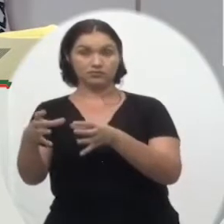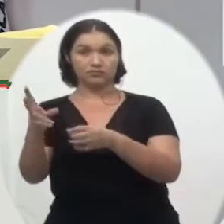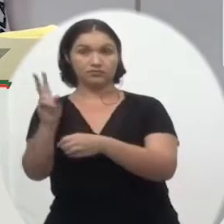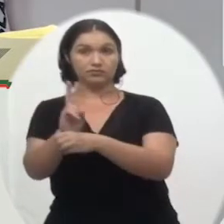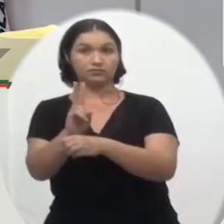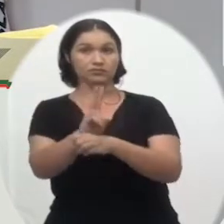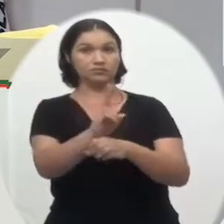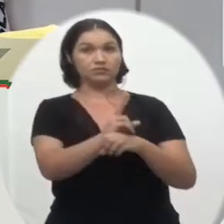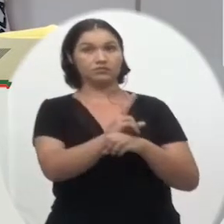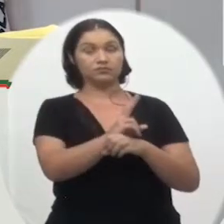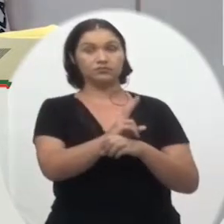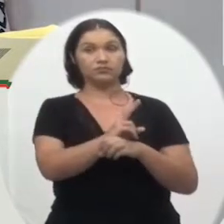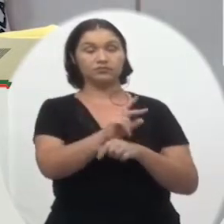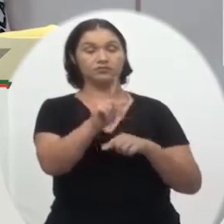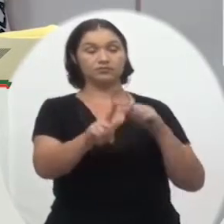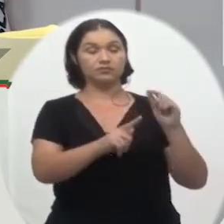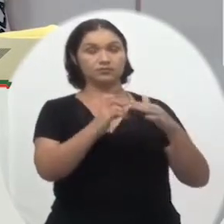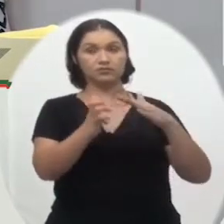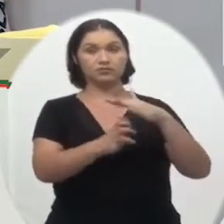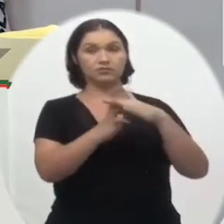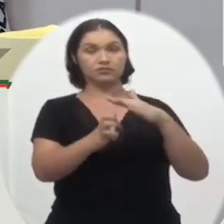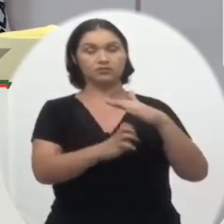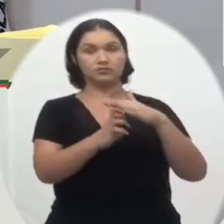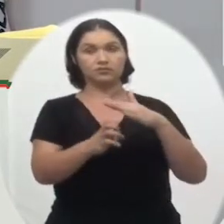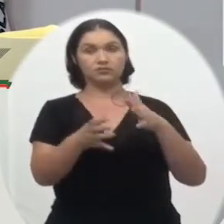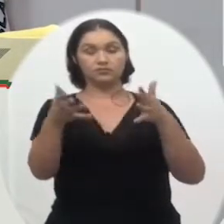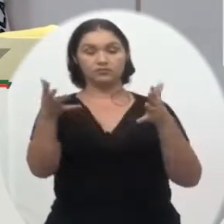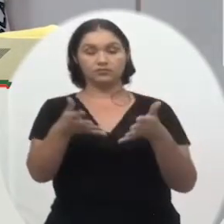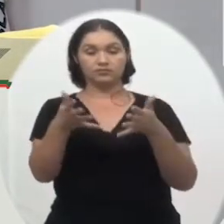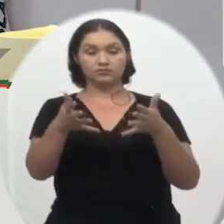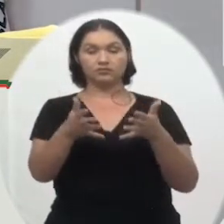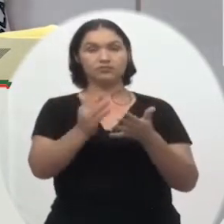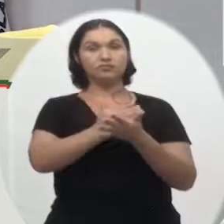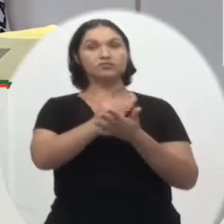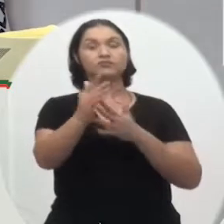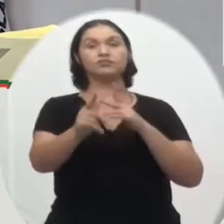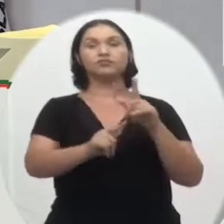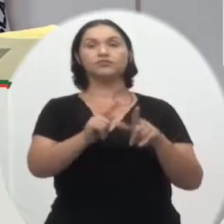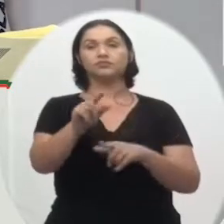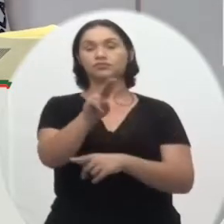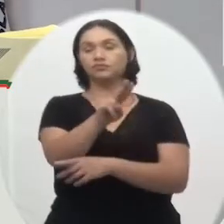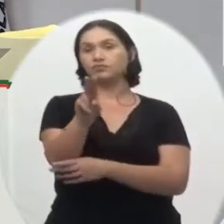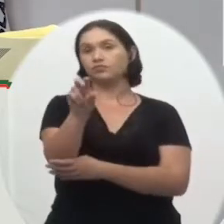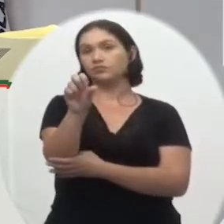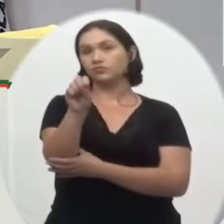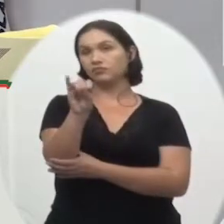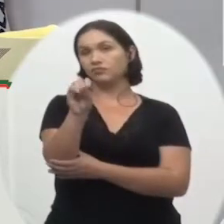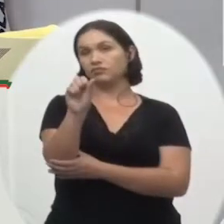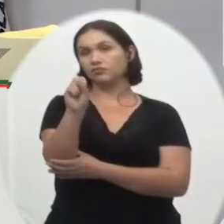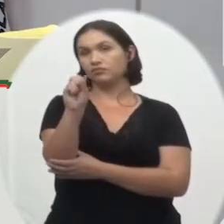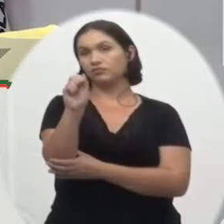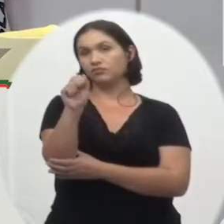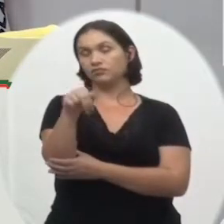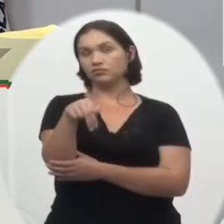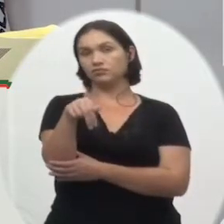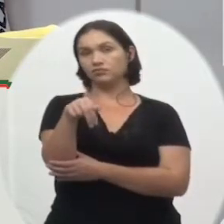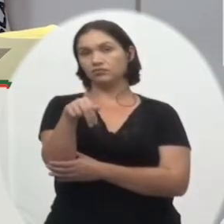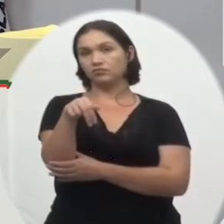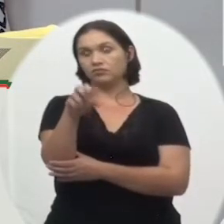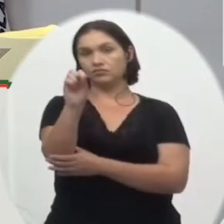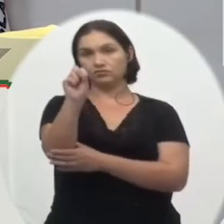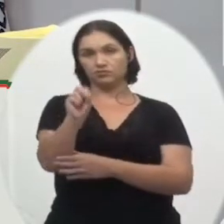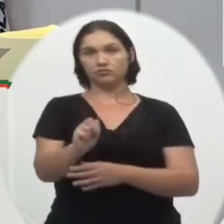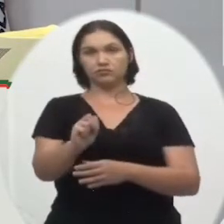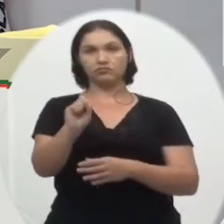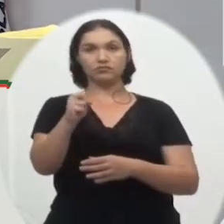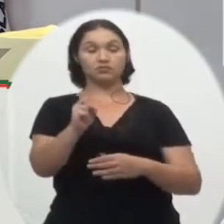os trabalhos de uma empresa que assumiu o lugar da Aresc, que é a Cisansul. questionada por parte